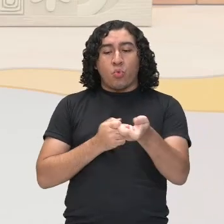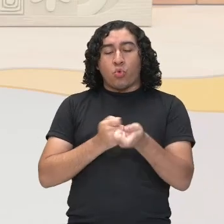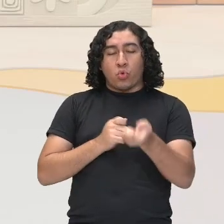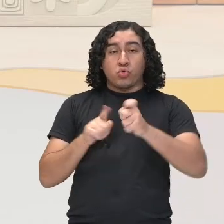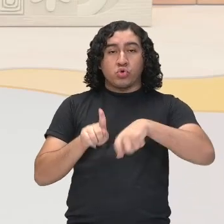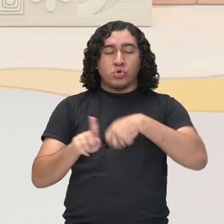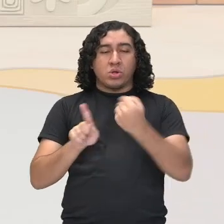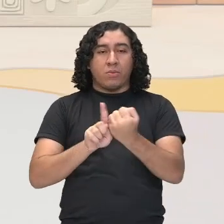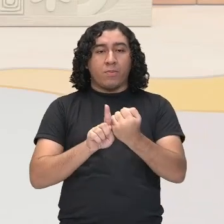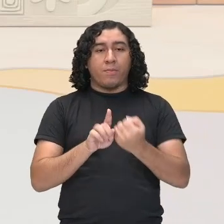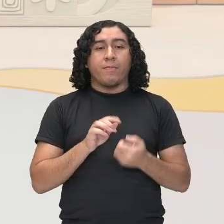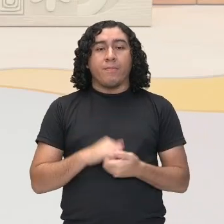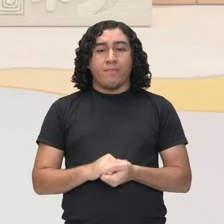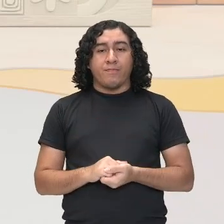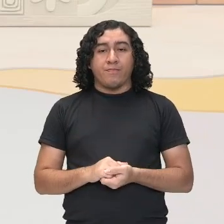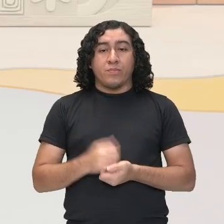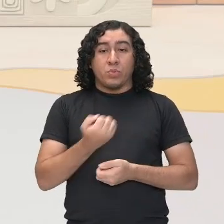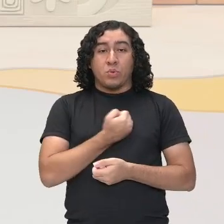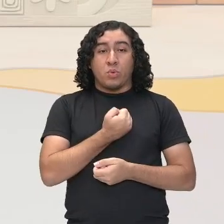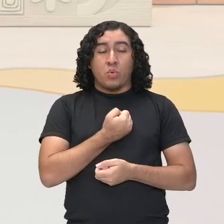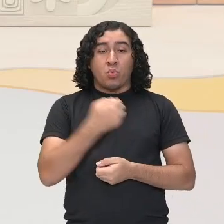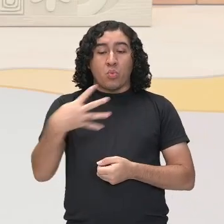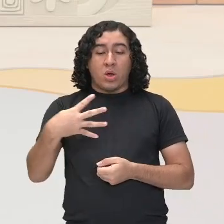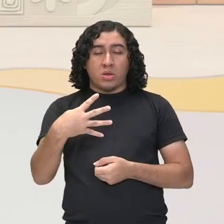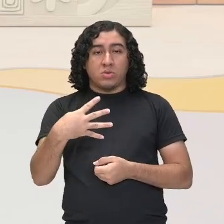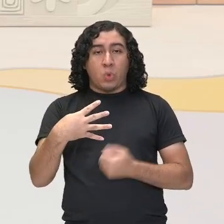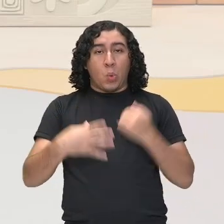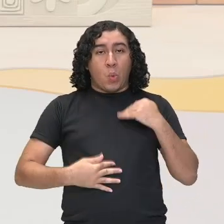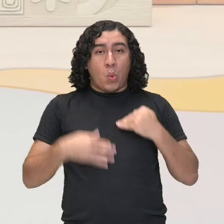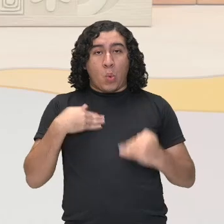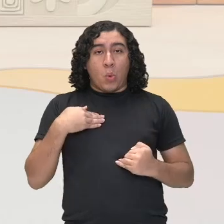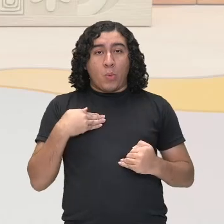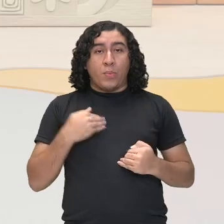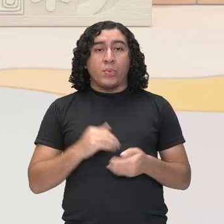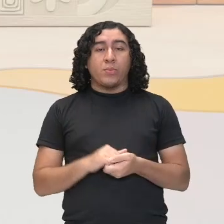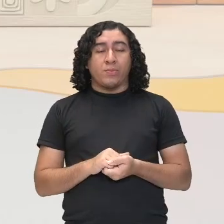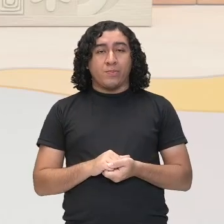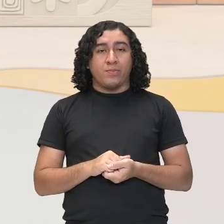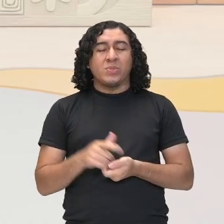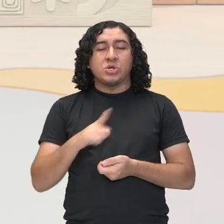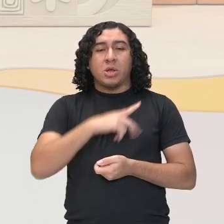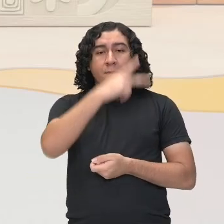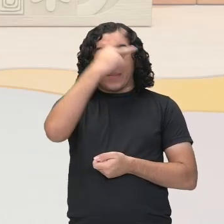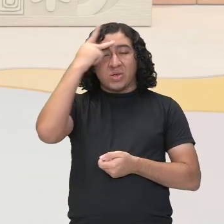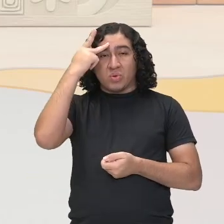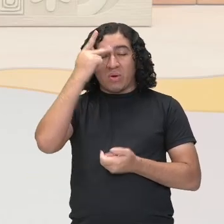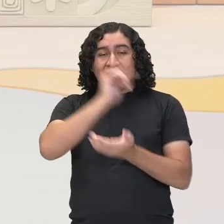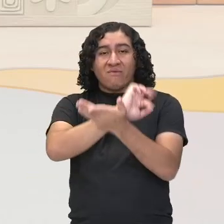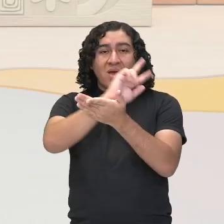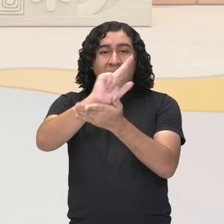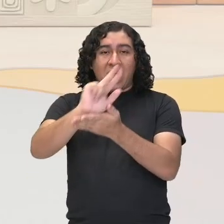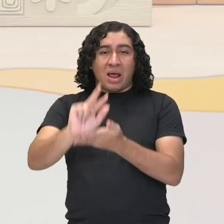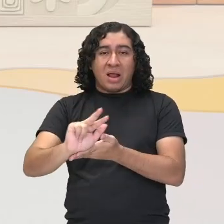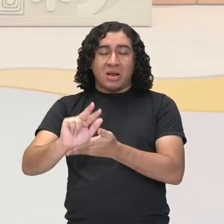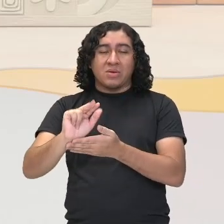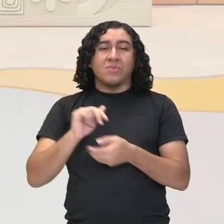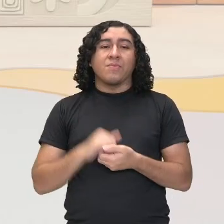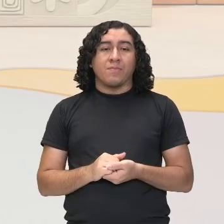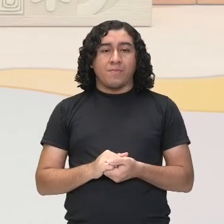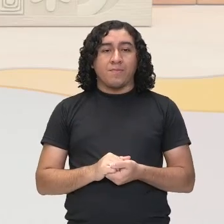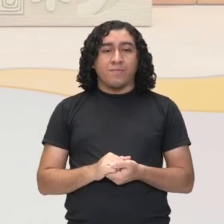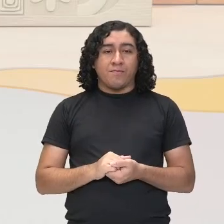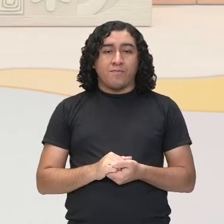social. O número 4 é o corpo do rei, é formado por pessoas. Neste caso, a imagem é